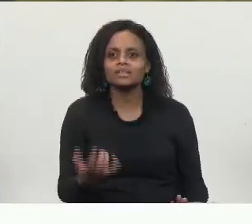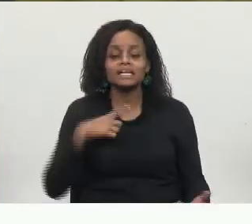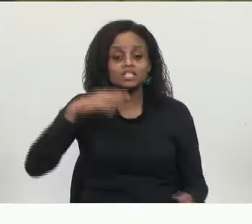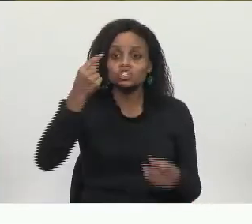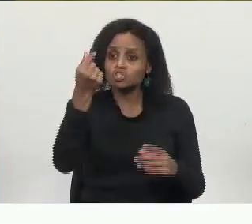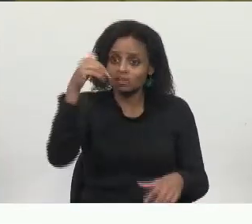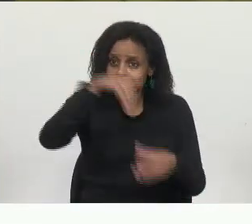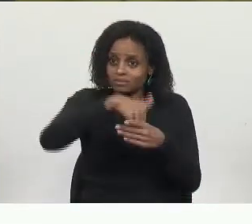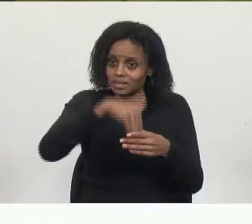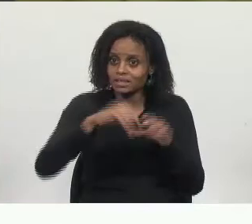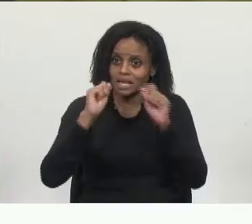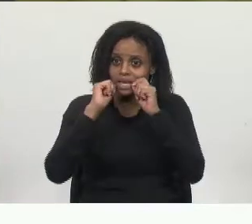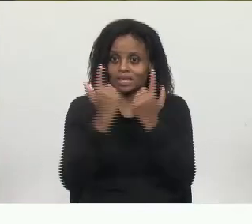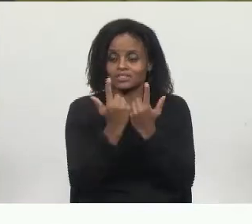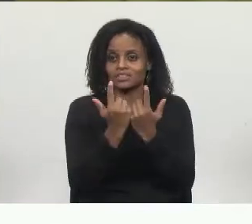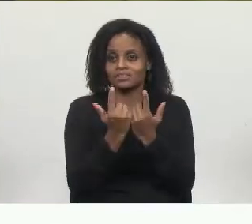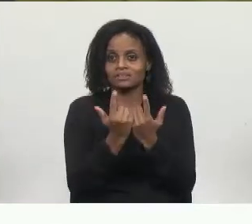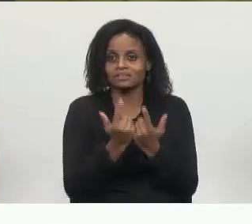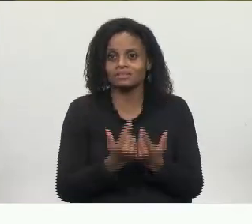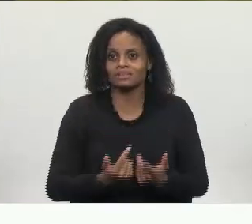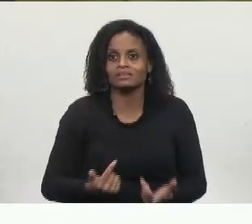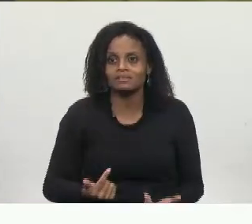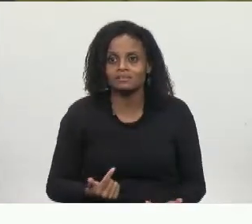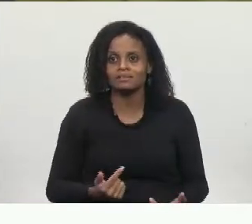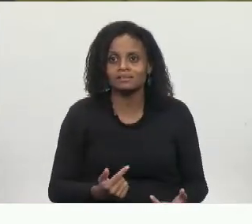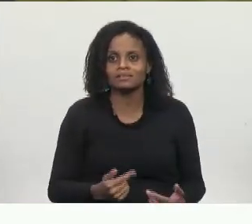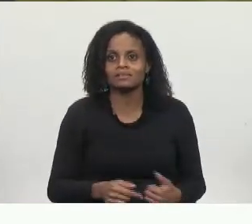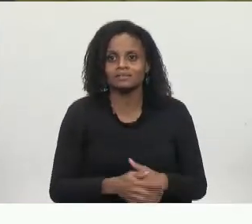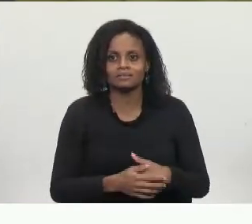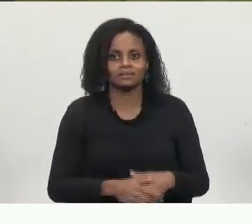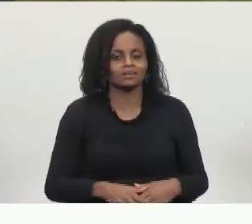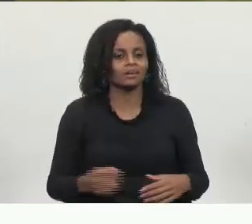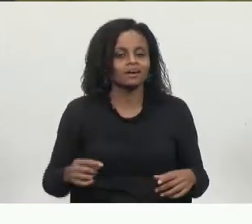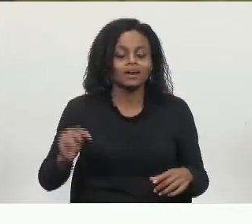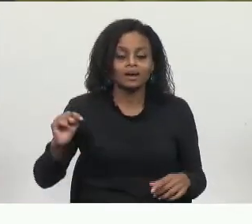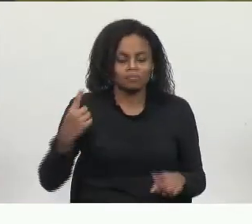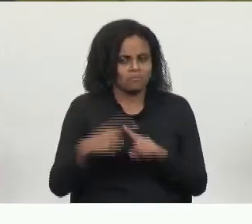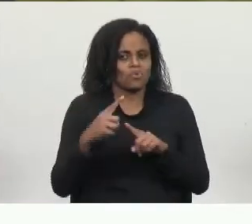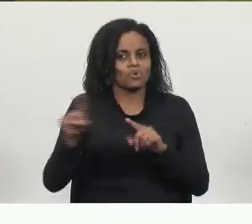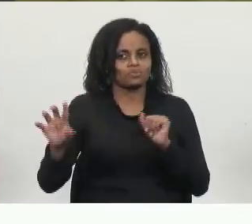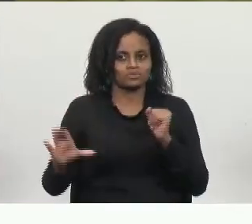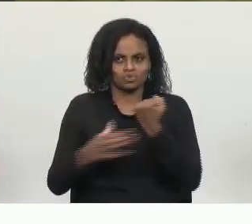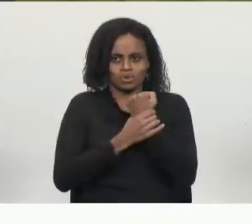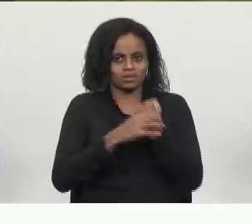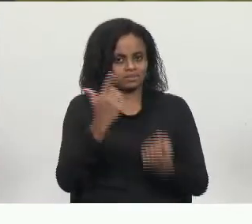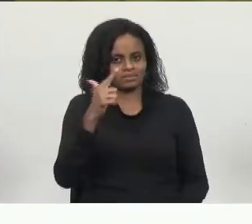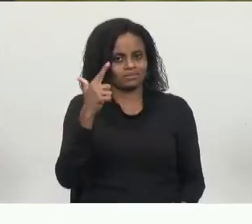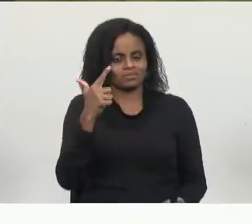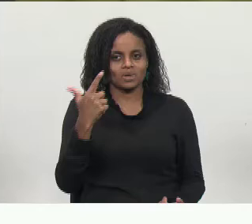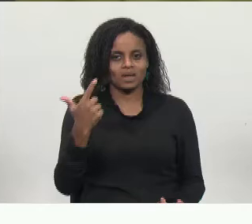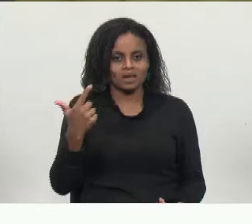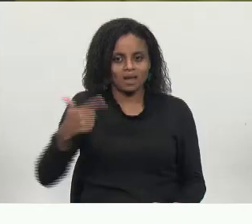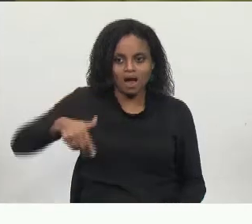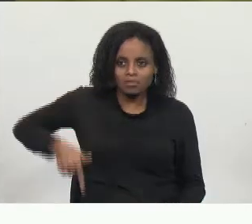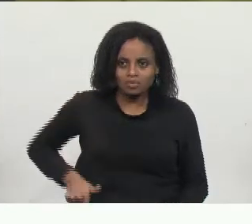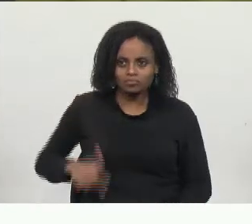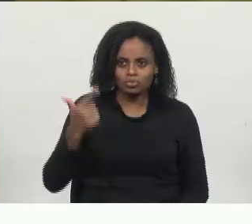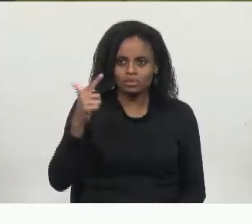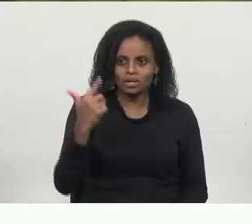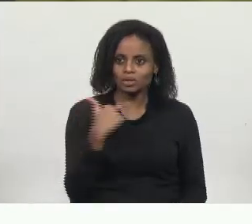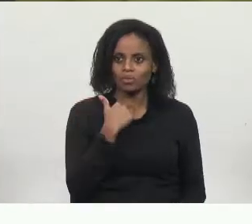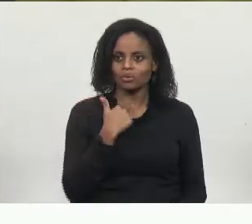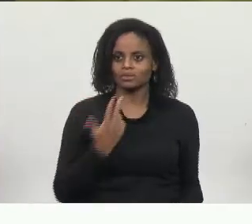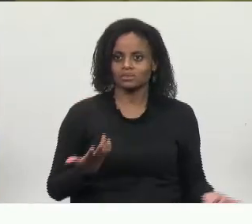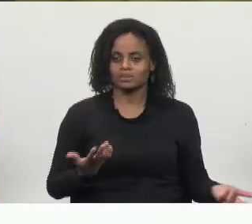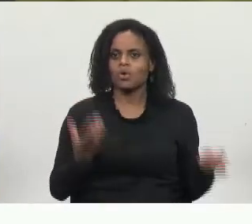dentro. Como é que pode desarmar todo mundo? Porque os seguranças não têm arma. Se eu me desarmar, entendeu? Como